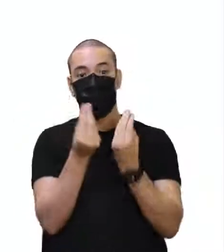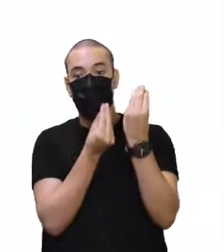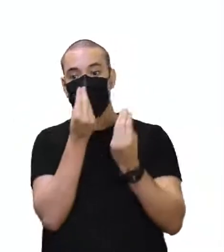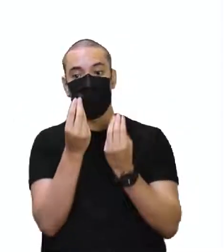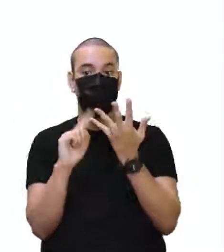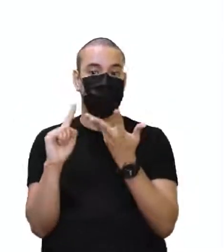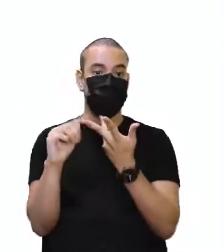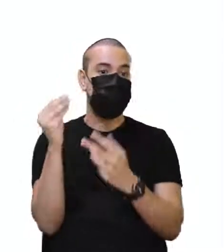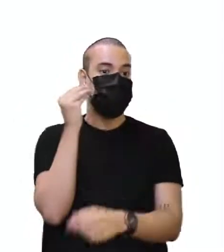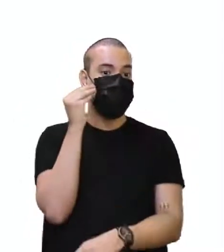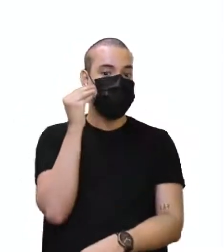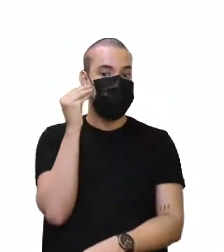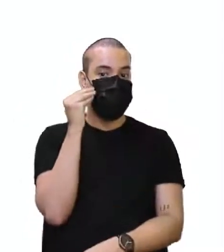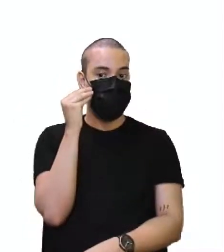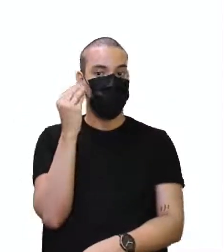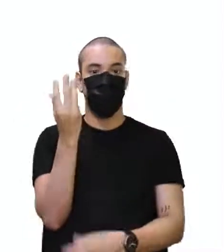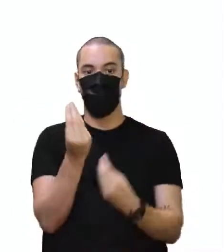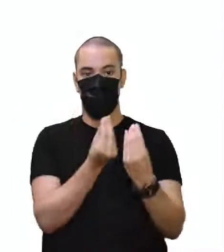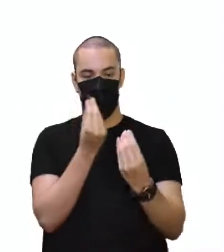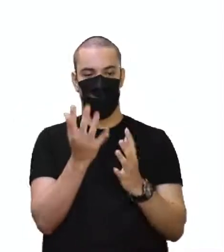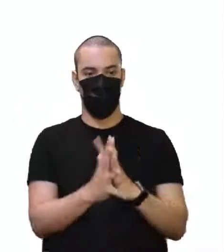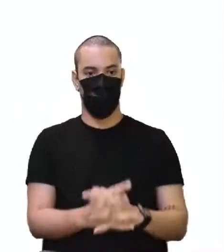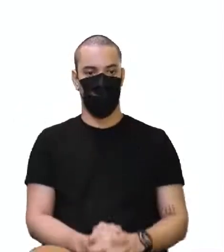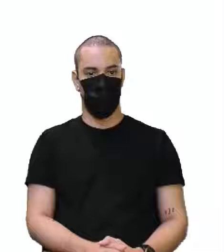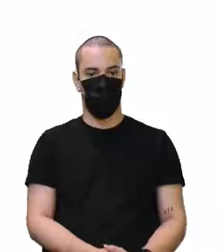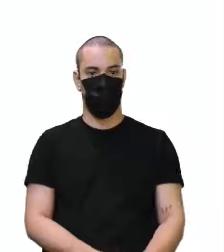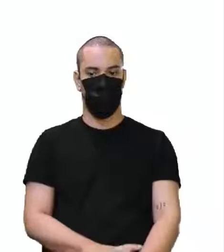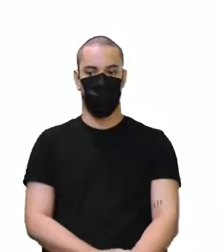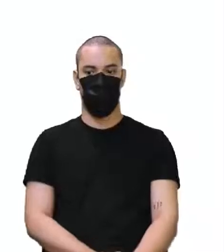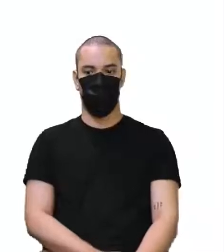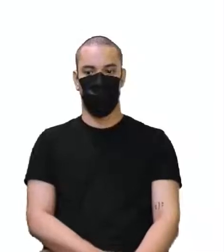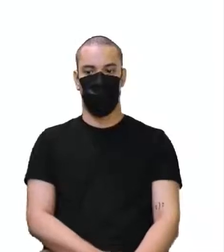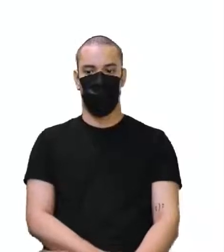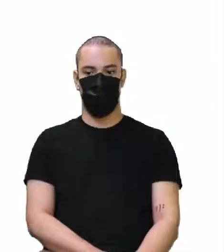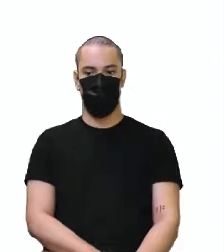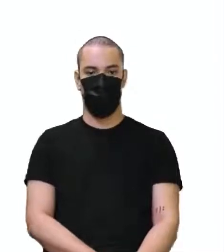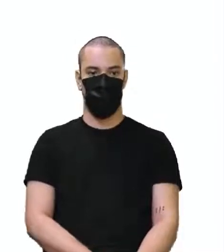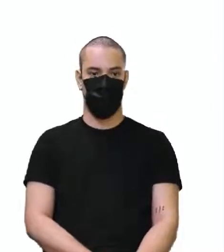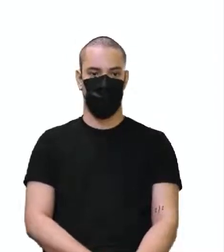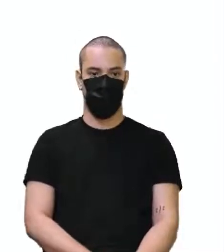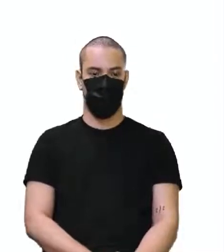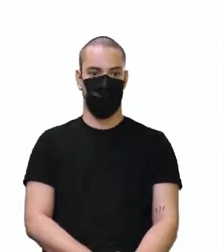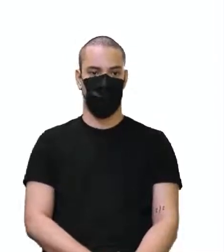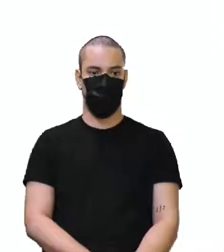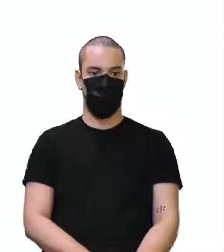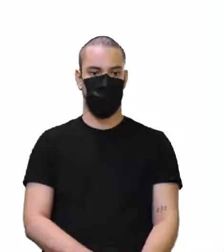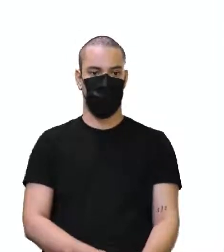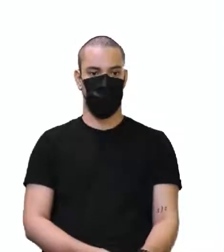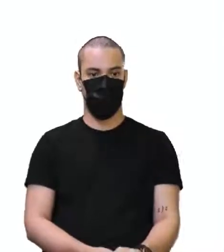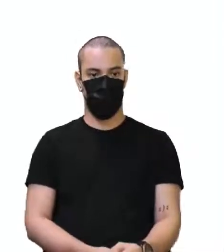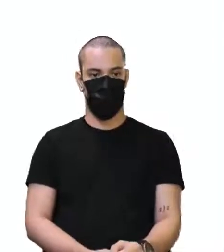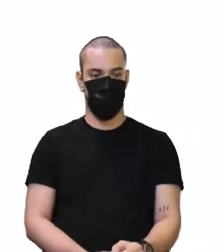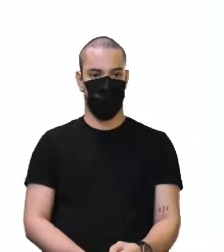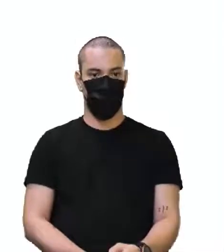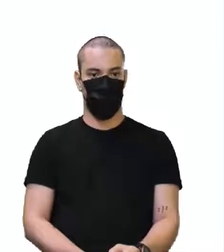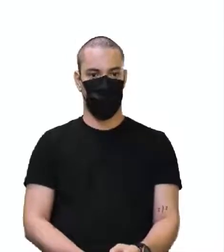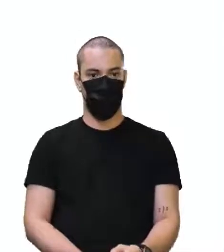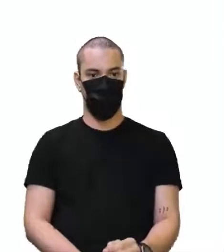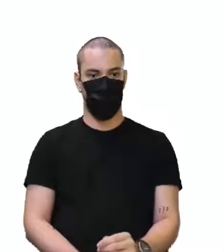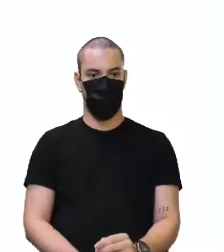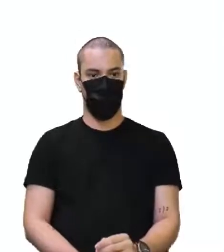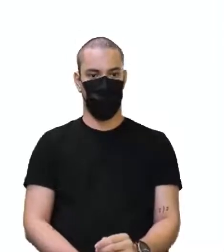Então, você vai unir aí, ó, Vzão com Vzão e Rzão